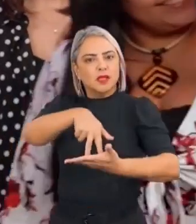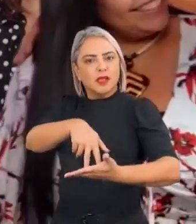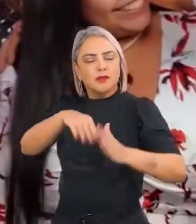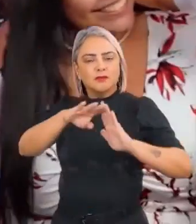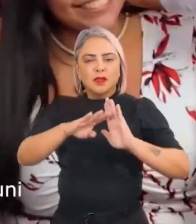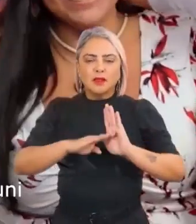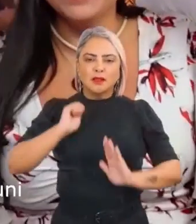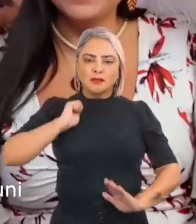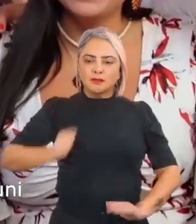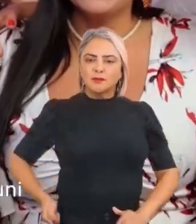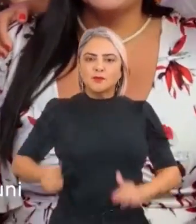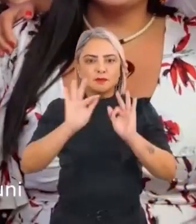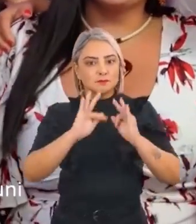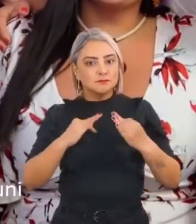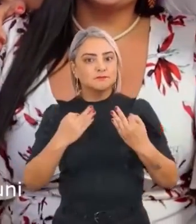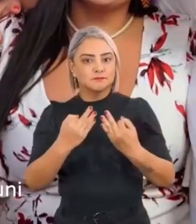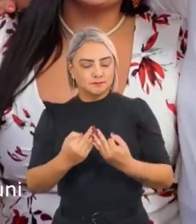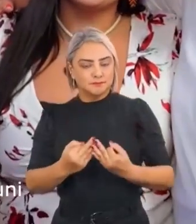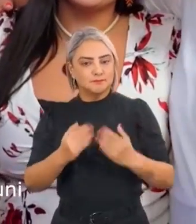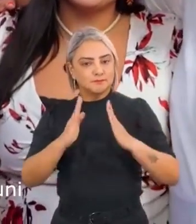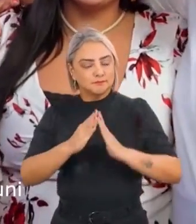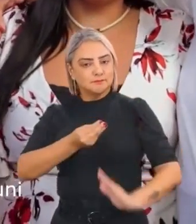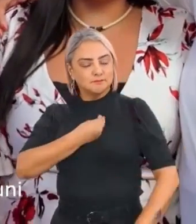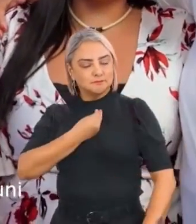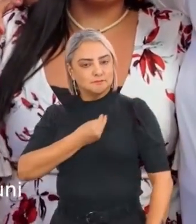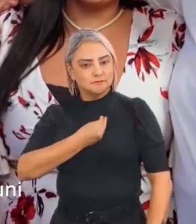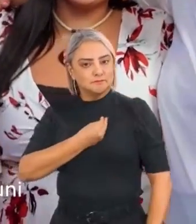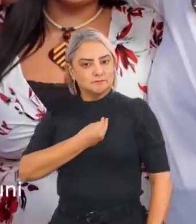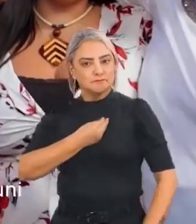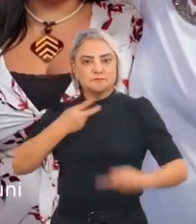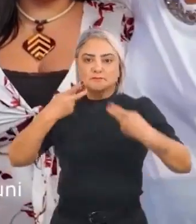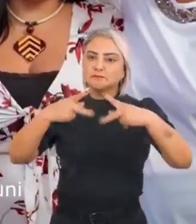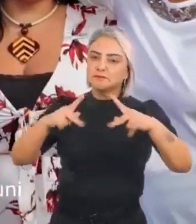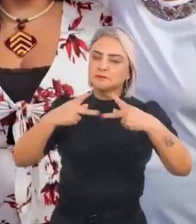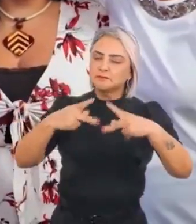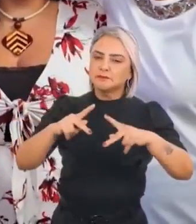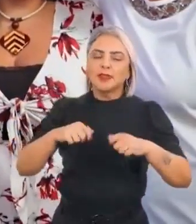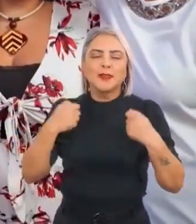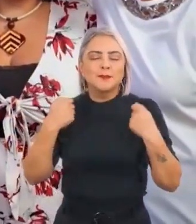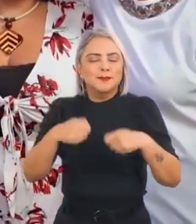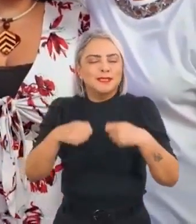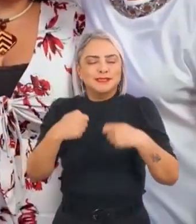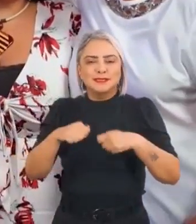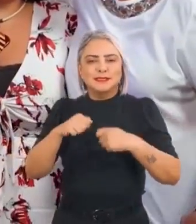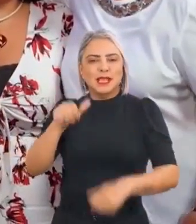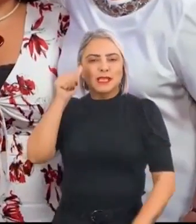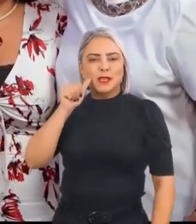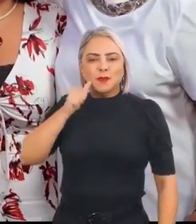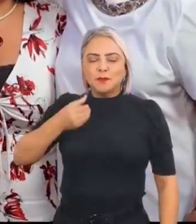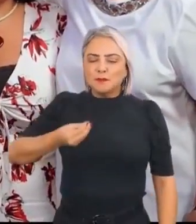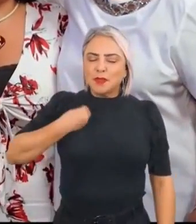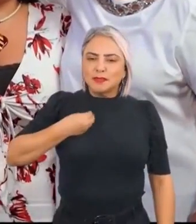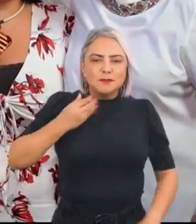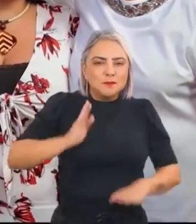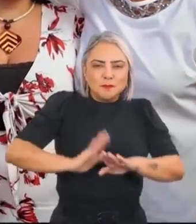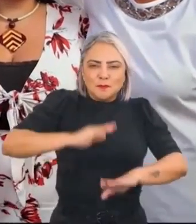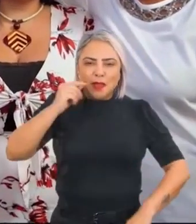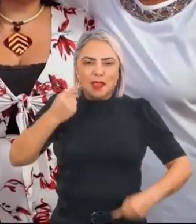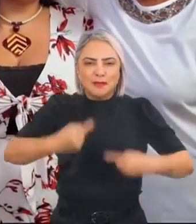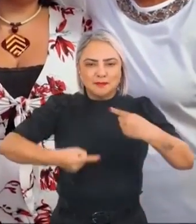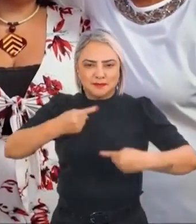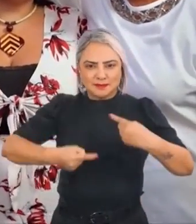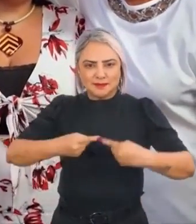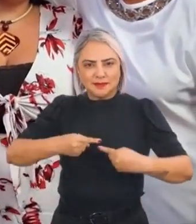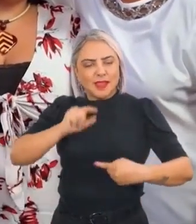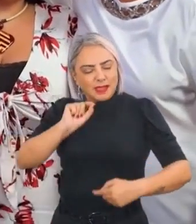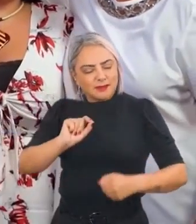frente de programas como o Bolsa Família, o Minha Casa Minha Vida, o ProUni. Precisamos que as mulheres participem ainda mais da